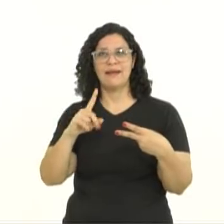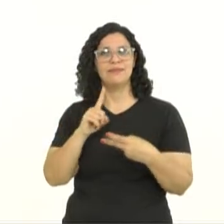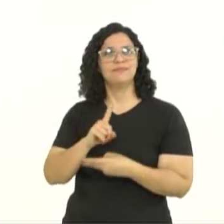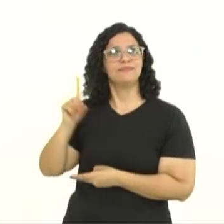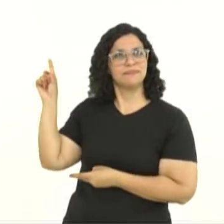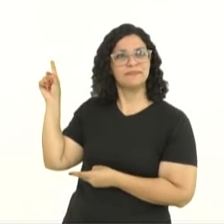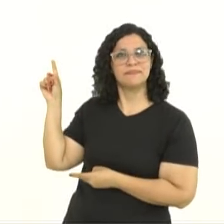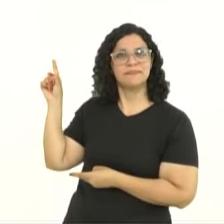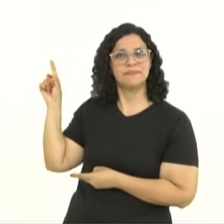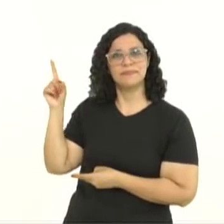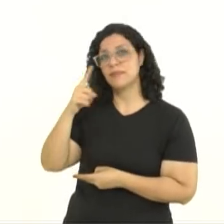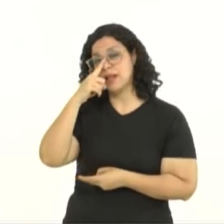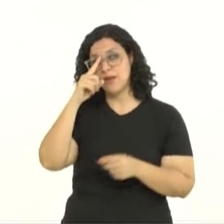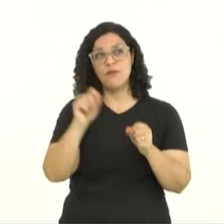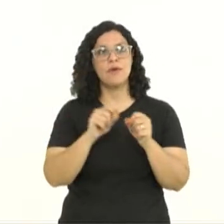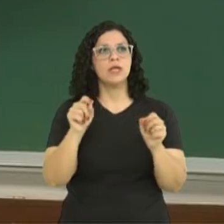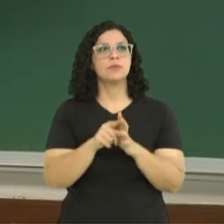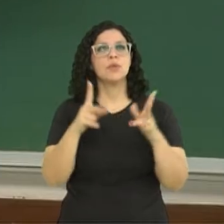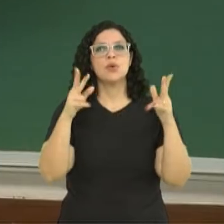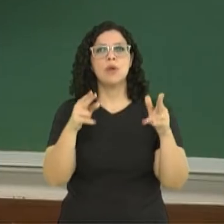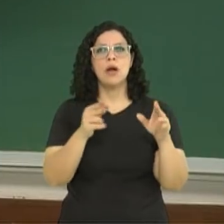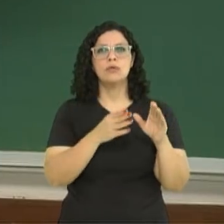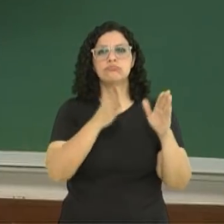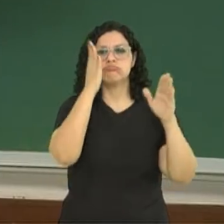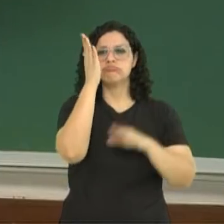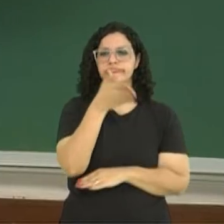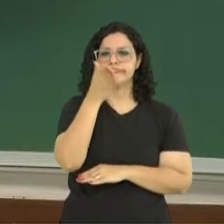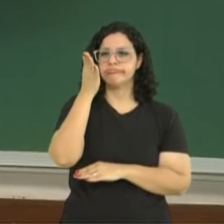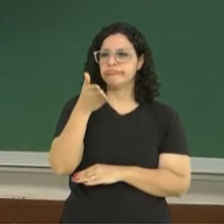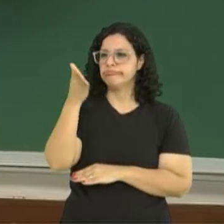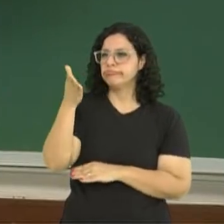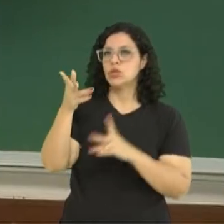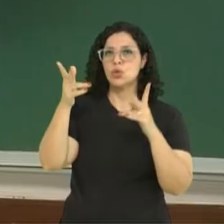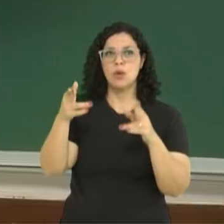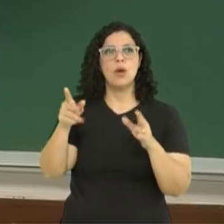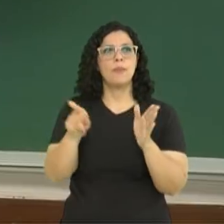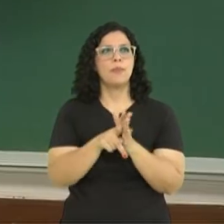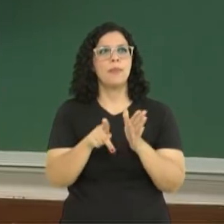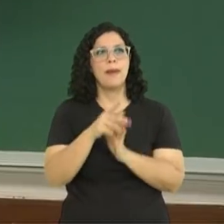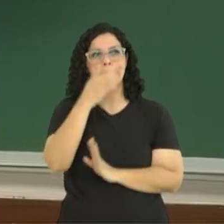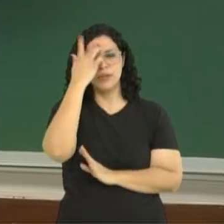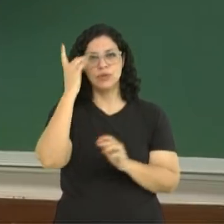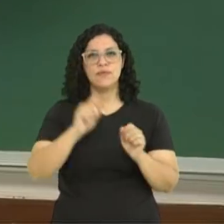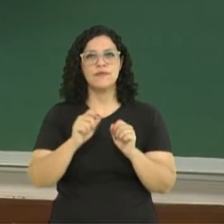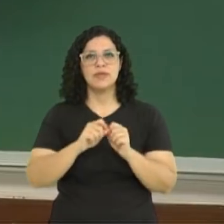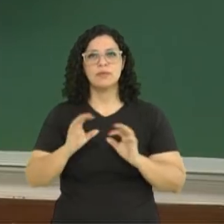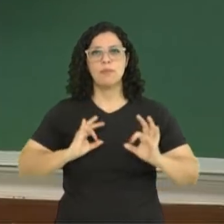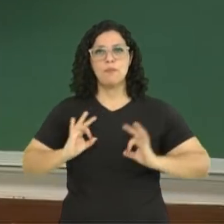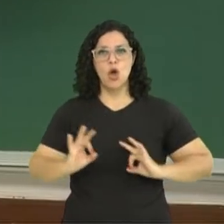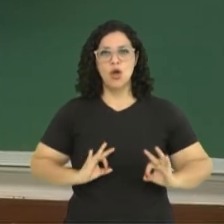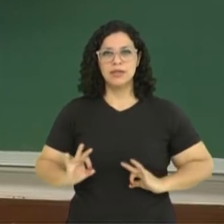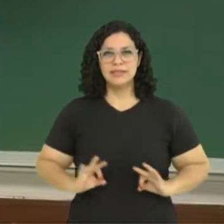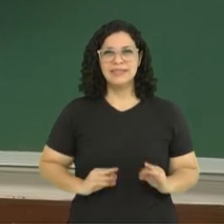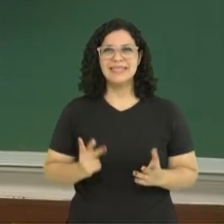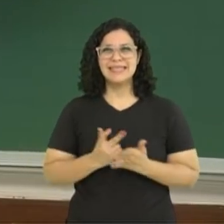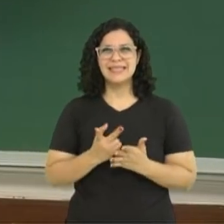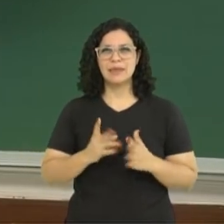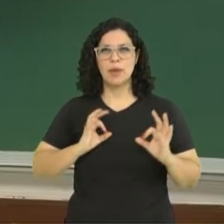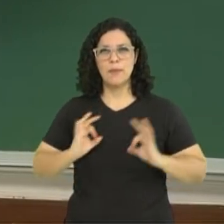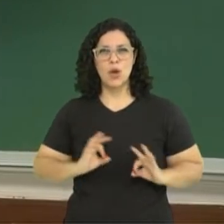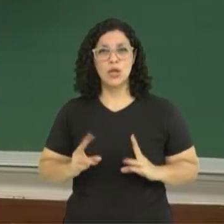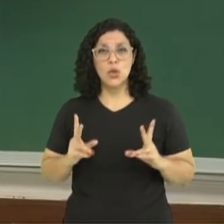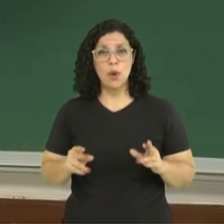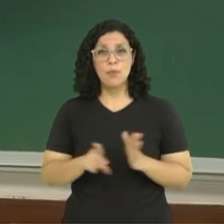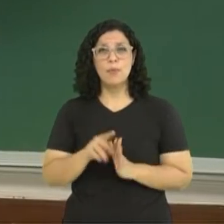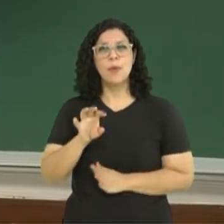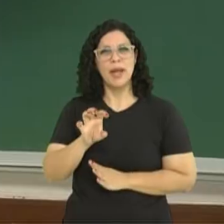seguinte, é quando eu faço uma repetição no padrão. Digamos assim, já viu a pessoa que usa uma camisa cheia de bolinha? Então aquele monte de bolinha repetida é